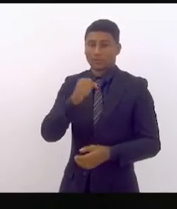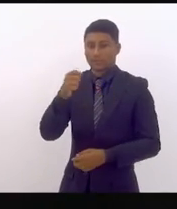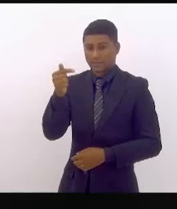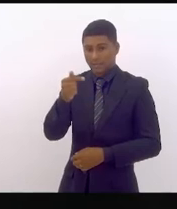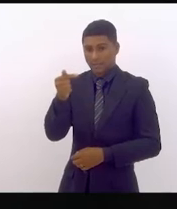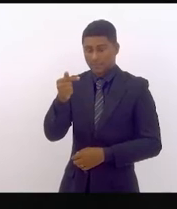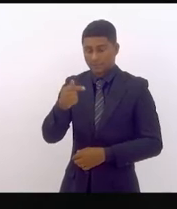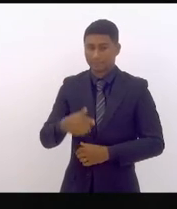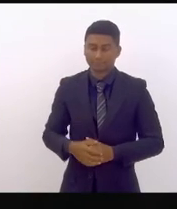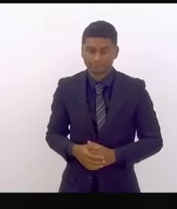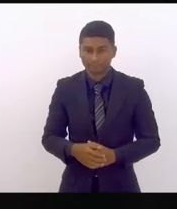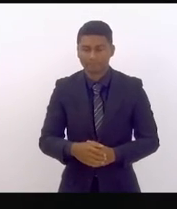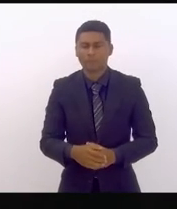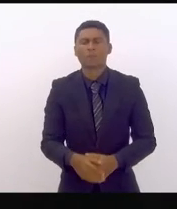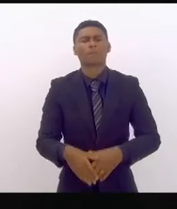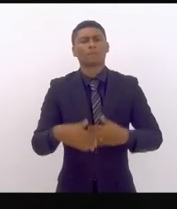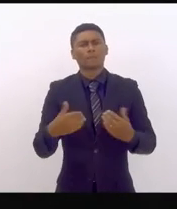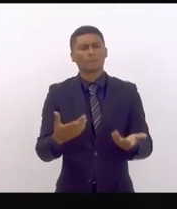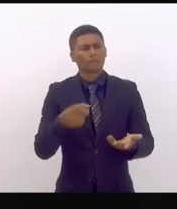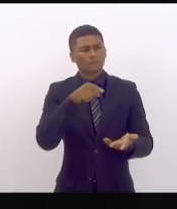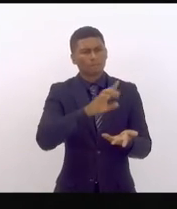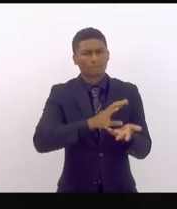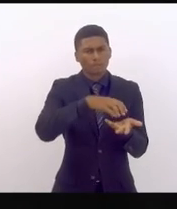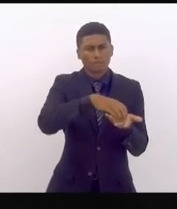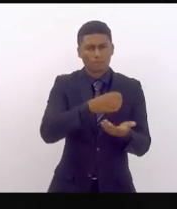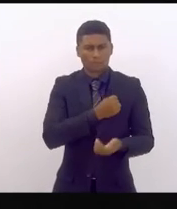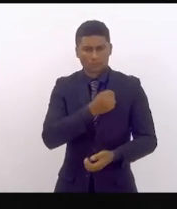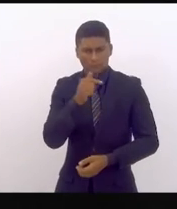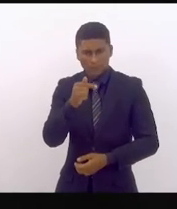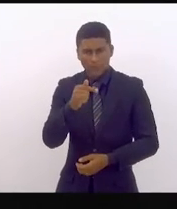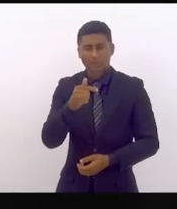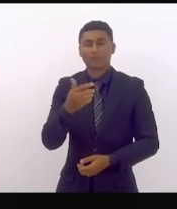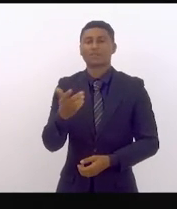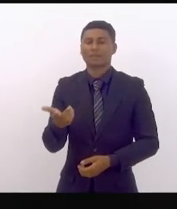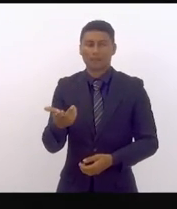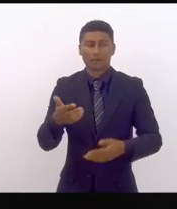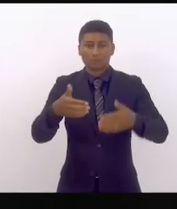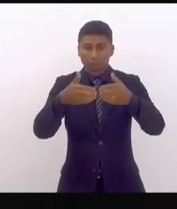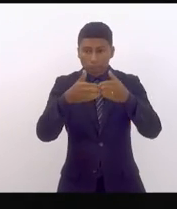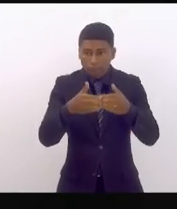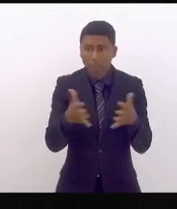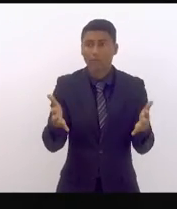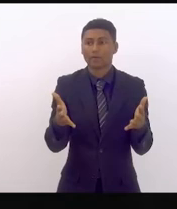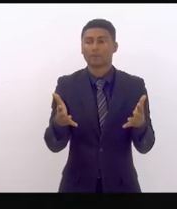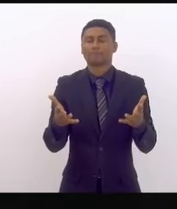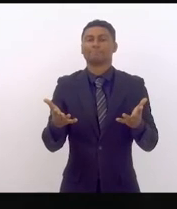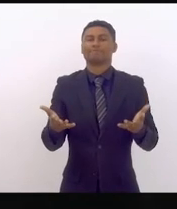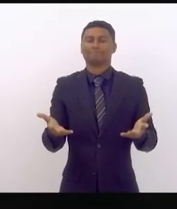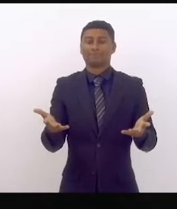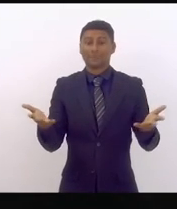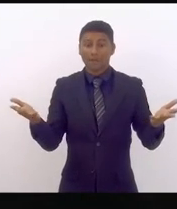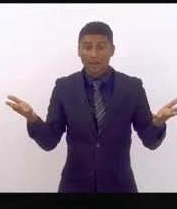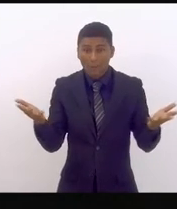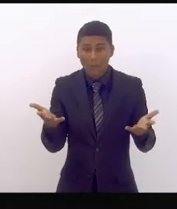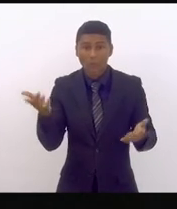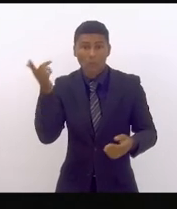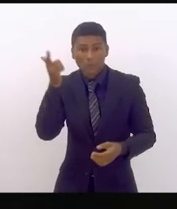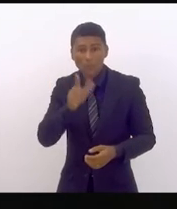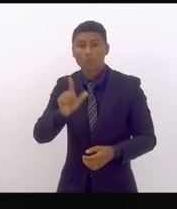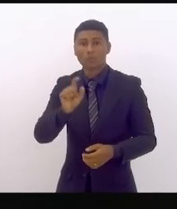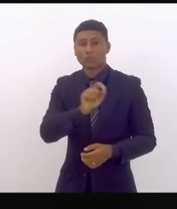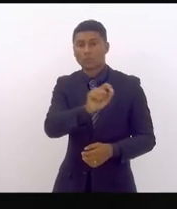com a reabertura da Metropolitana número 7 nós podemos desfrutar de reforma de